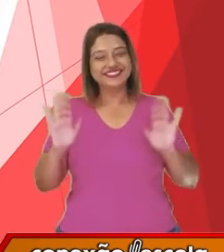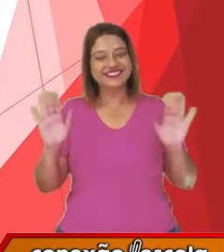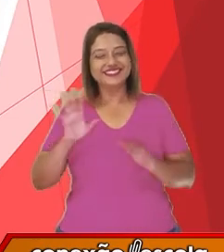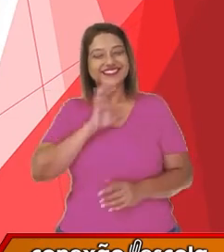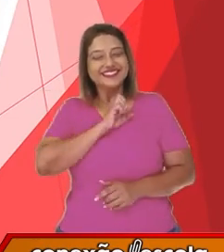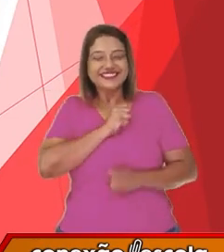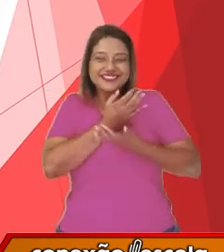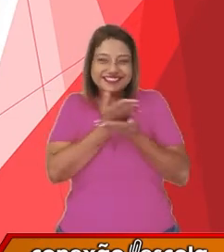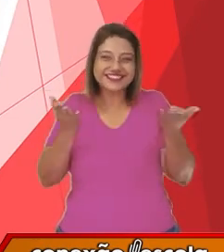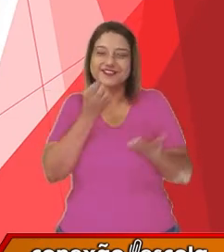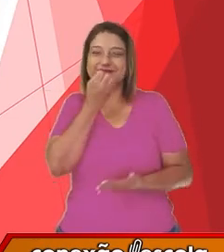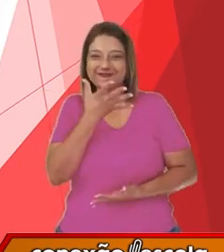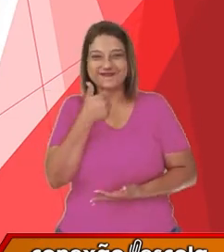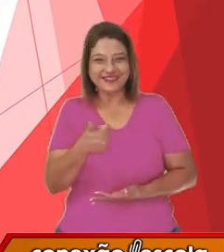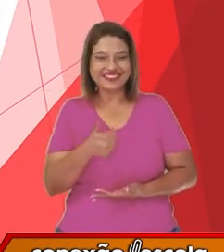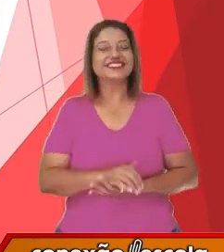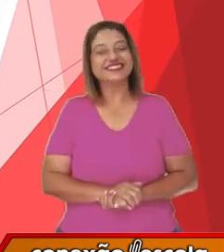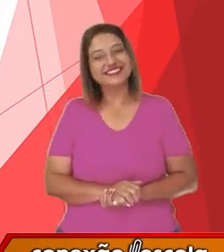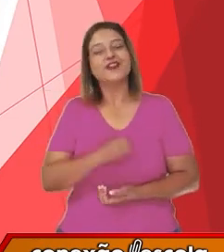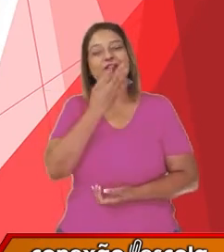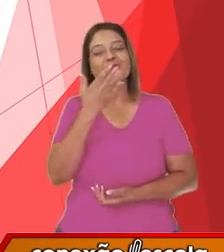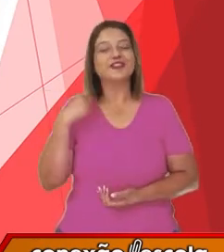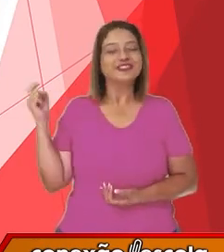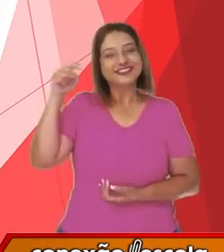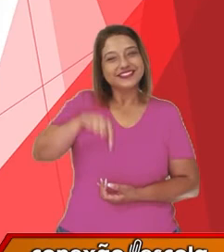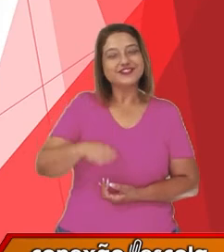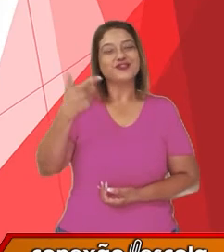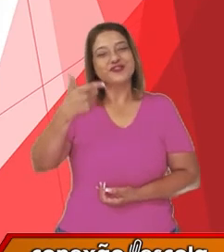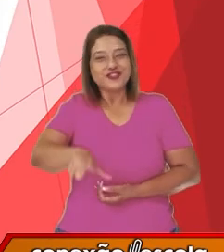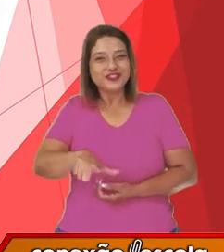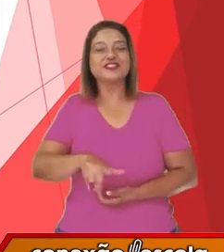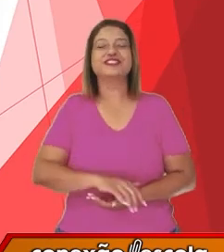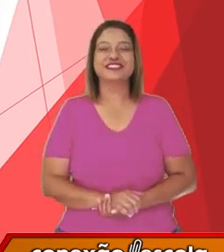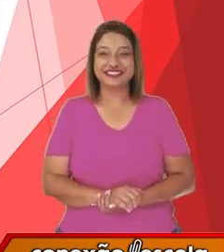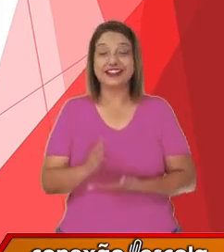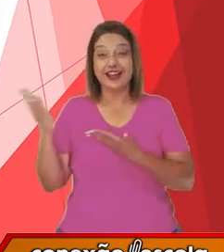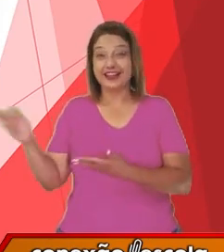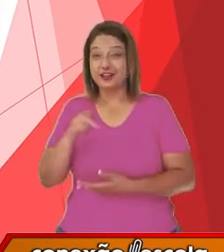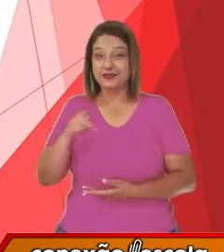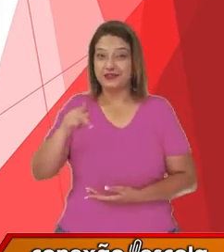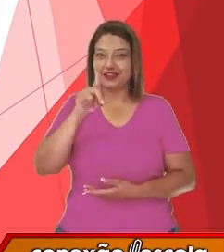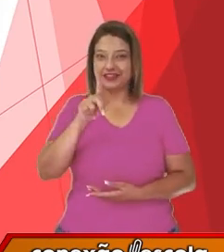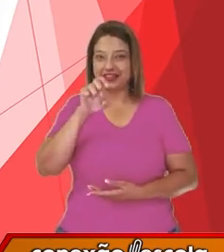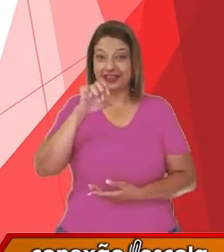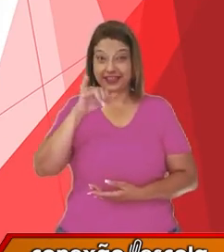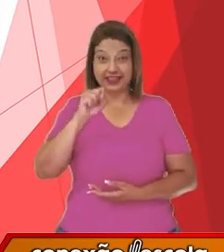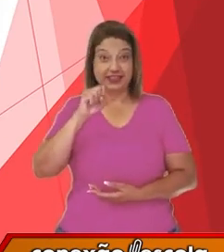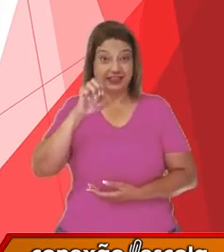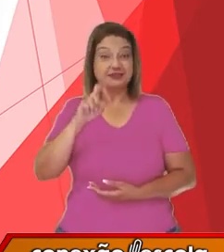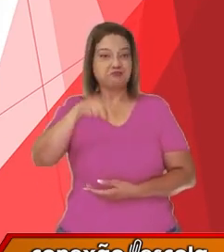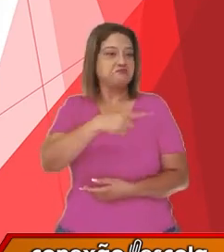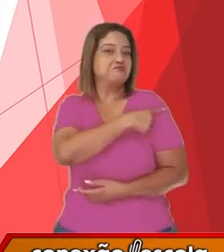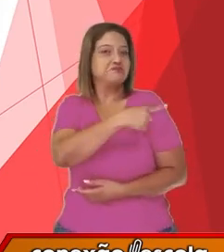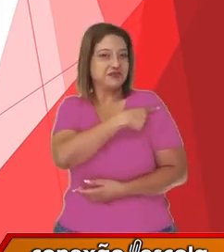meus amores, tudo bem? Que bom estar aqui com vocês novamente. Eu sou a professora Deise, professora do